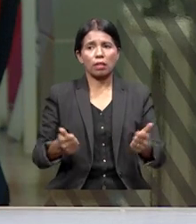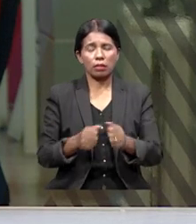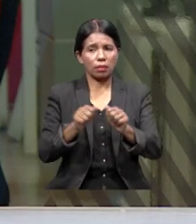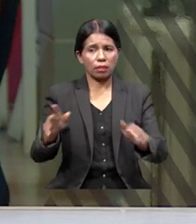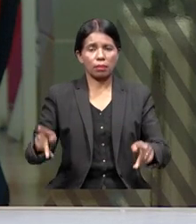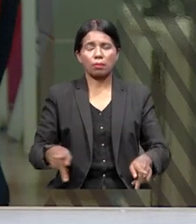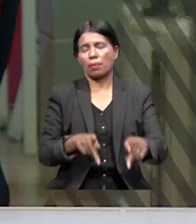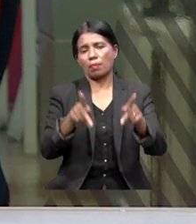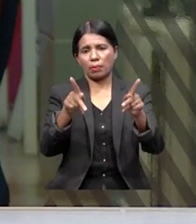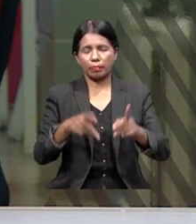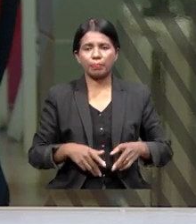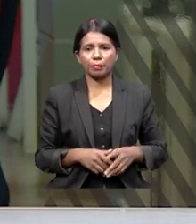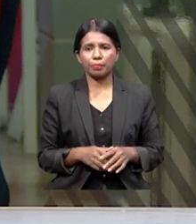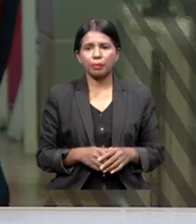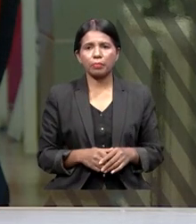administração pública.